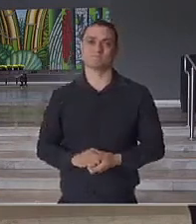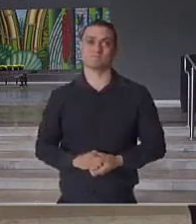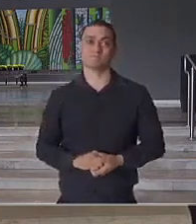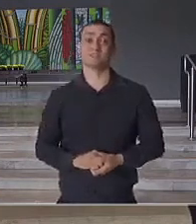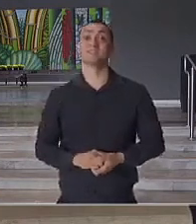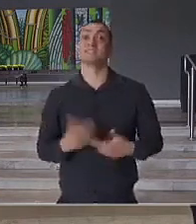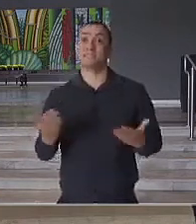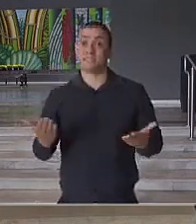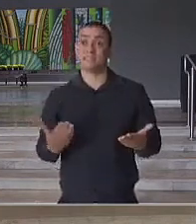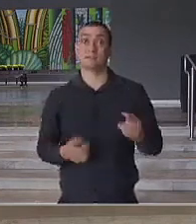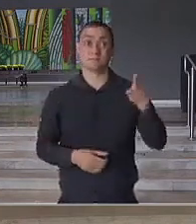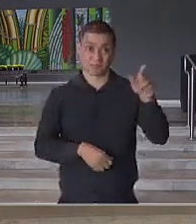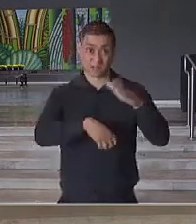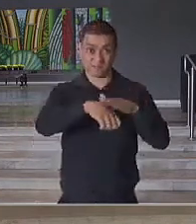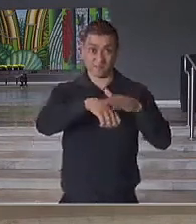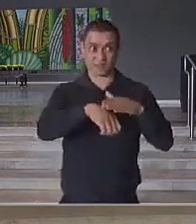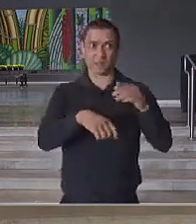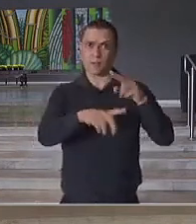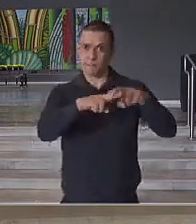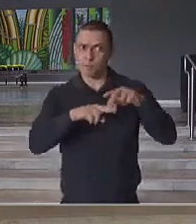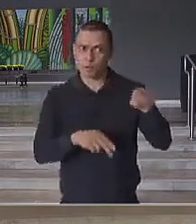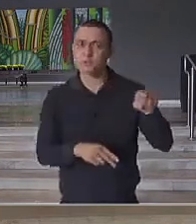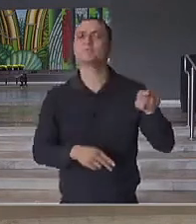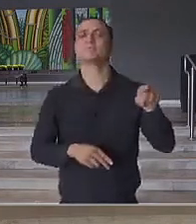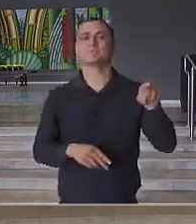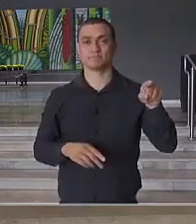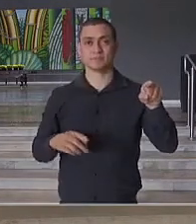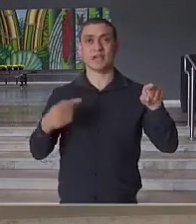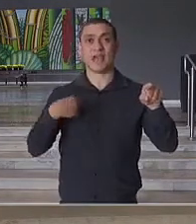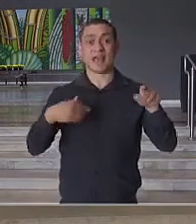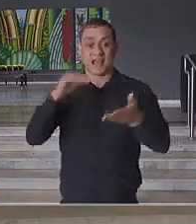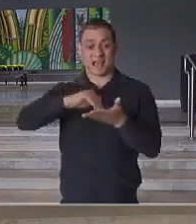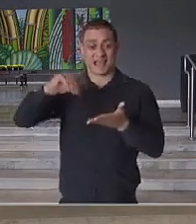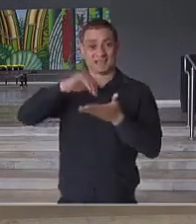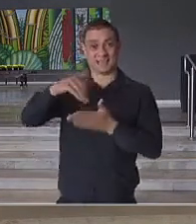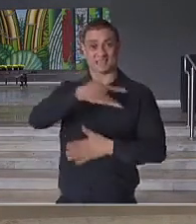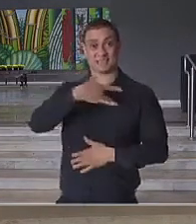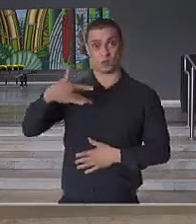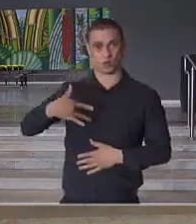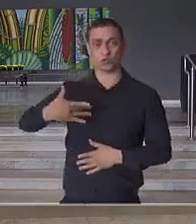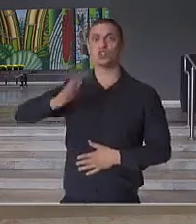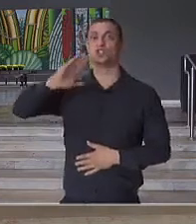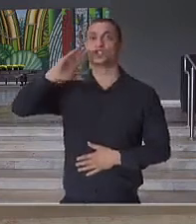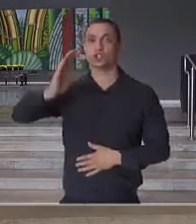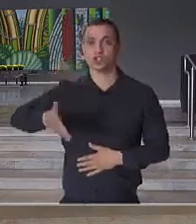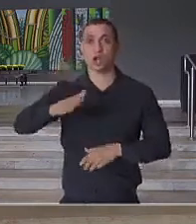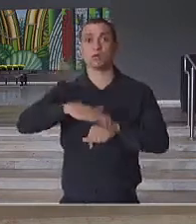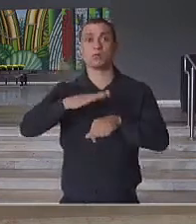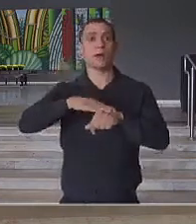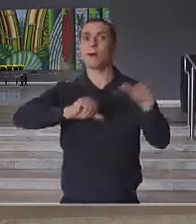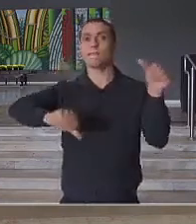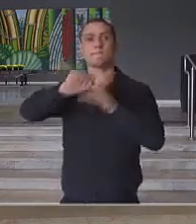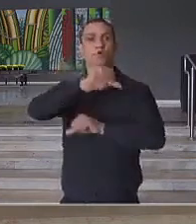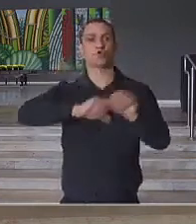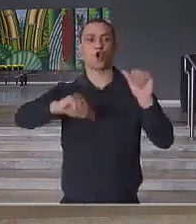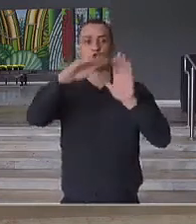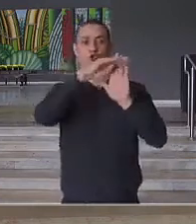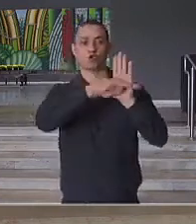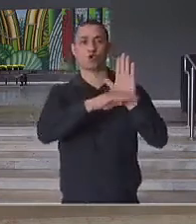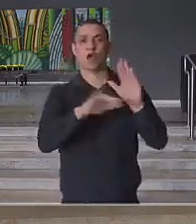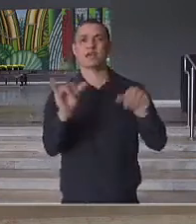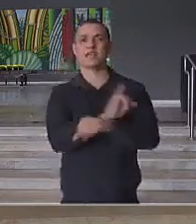E fruto dessa questão que a própria Secretaria acabou fazendo uma modificação